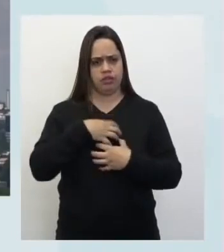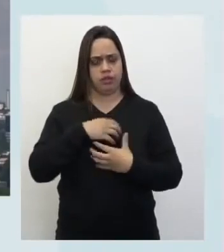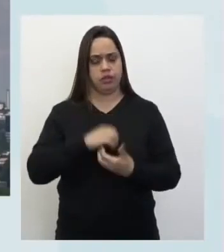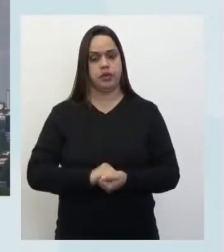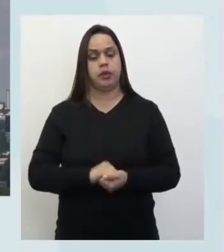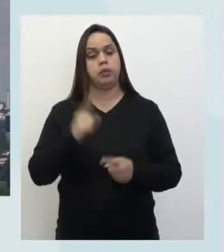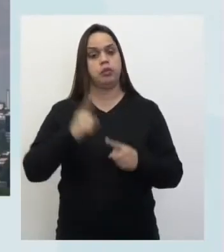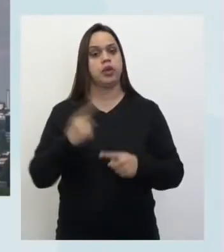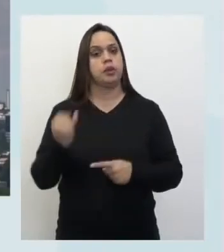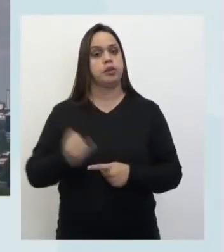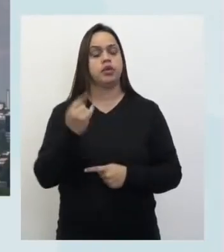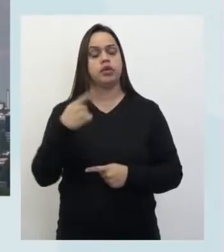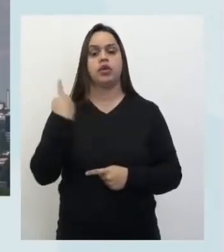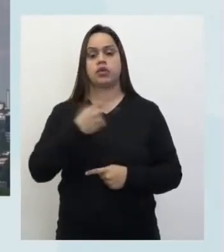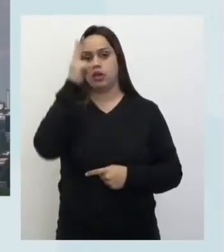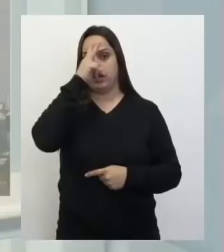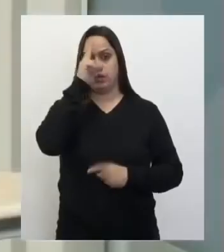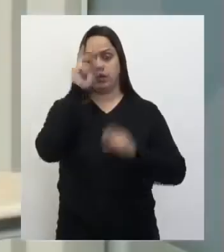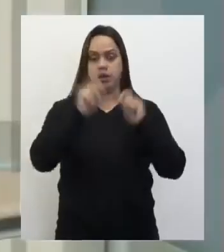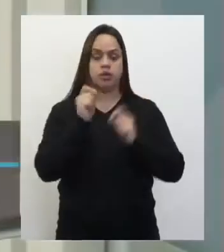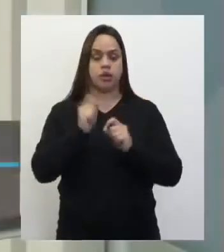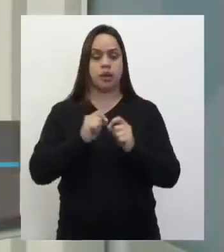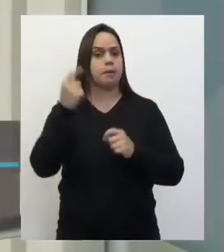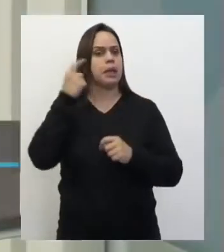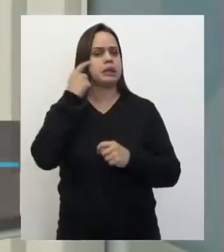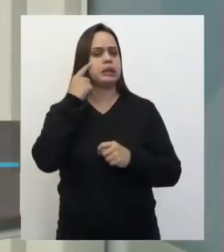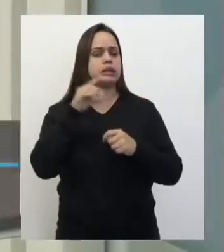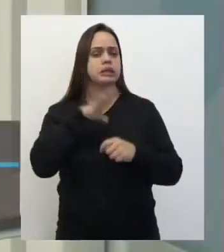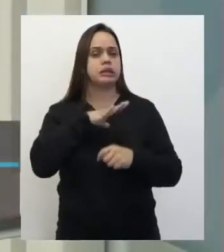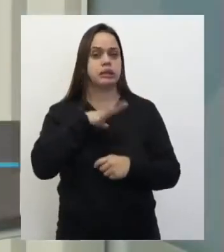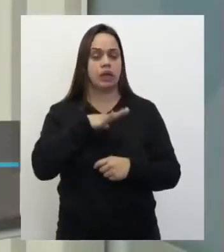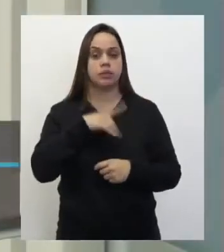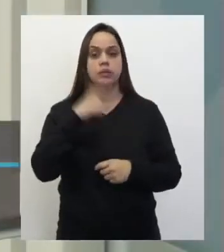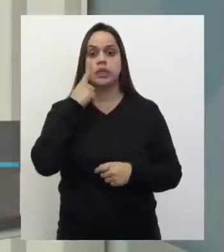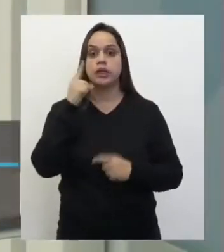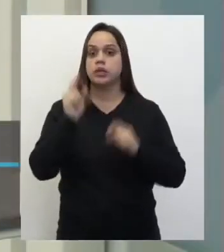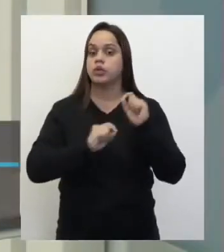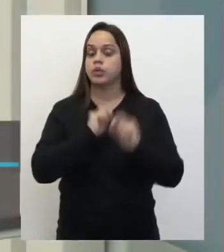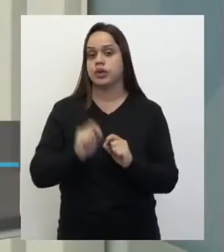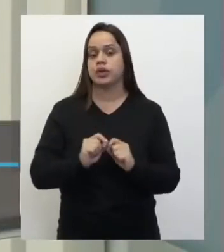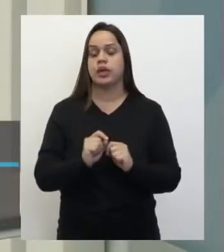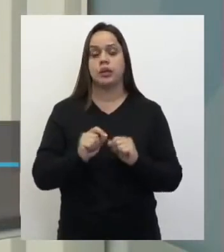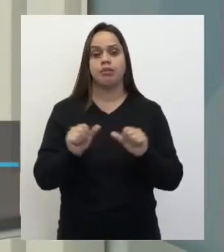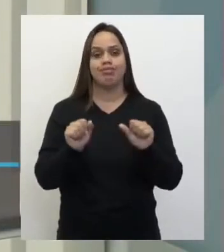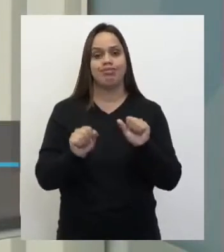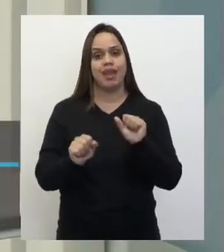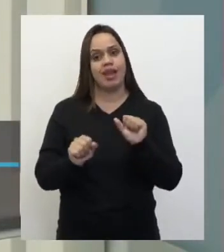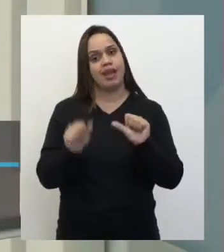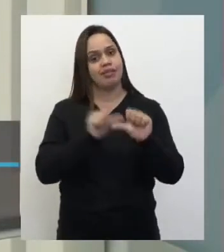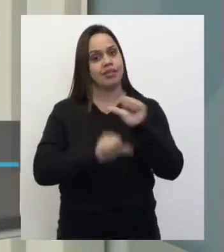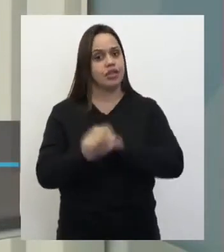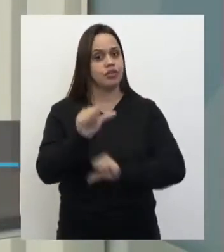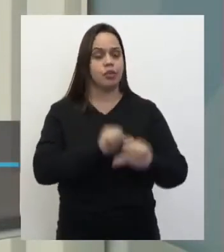gente lembrar que pensamos em cidade, pensamos na questão das transformações